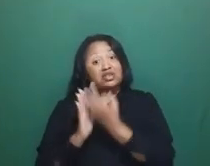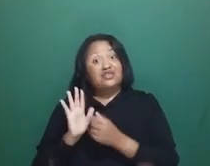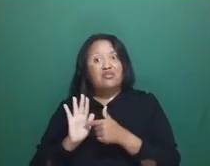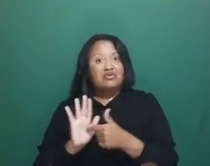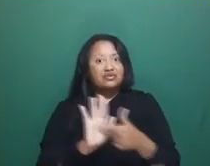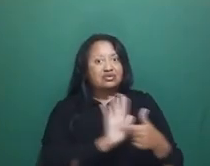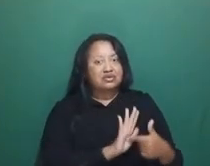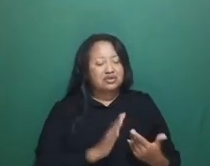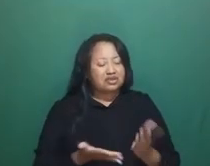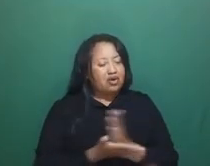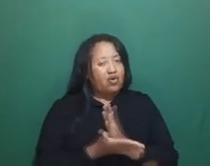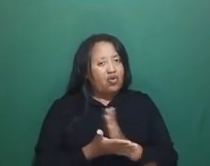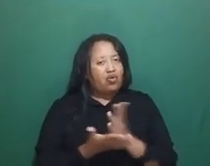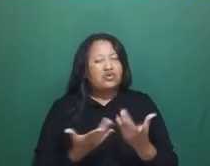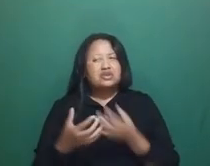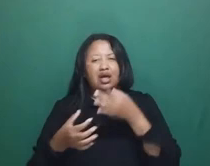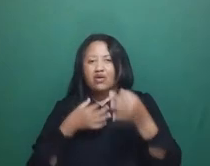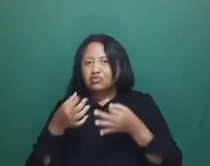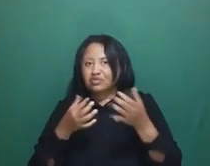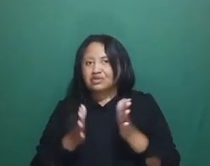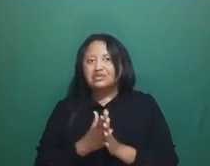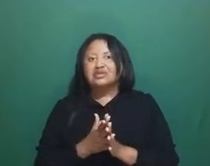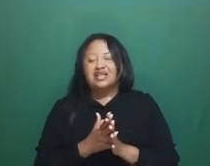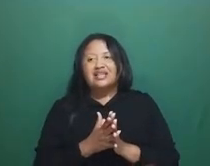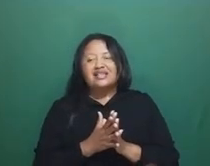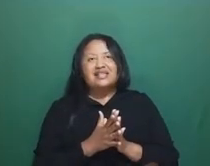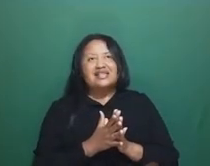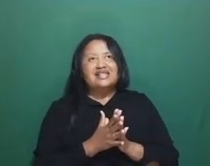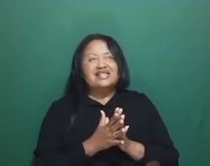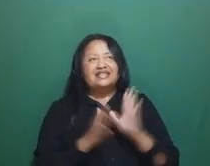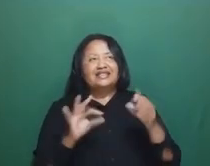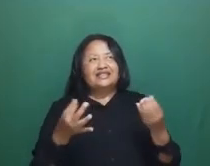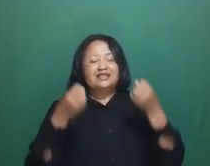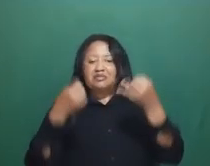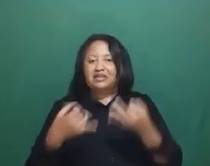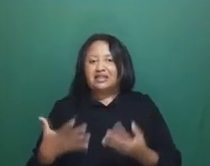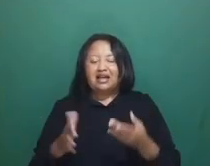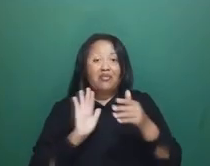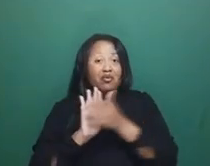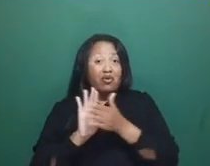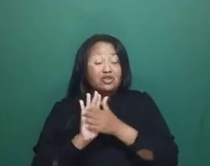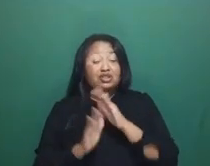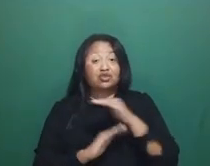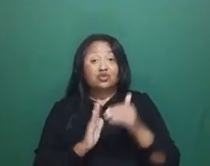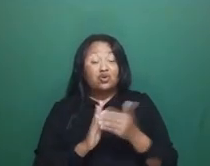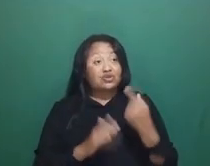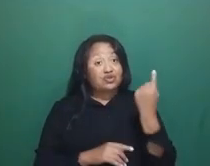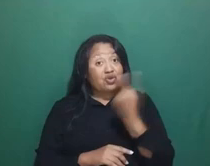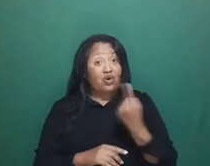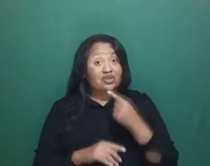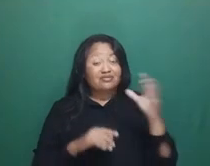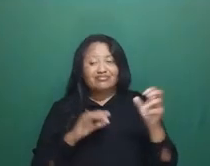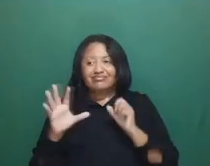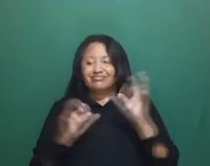algumas alguns argumentos que fundamentam essa proposta dele de que todos nós consumidores